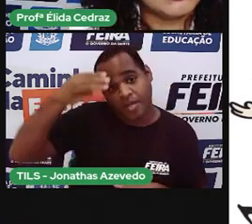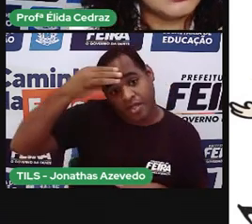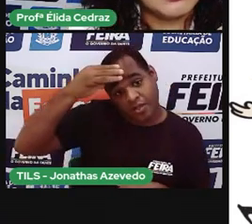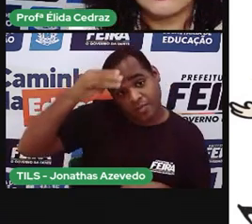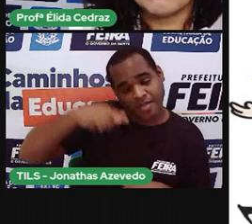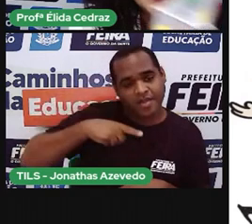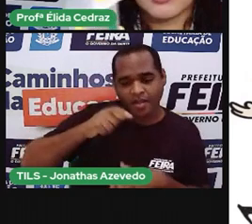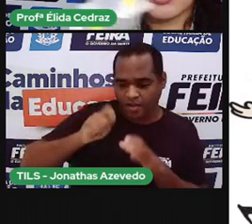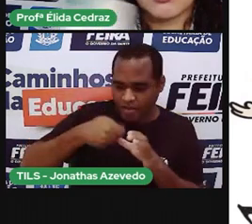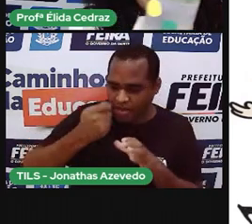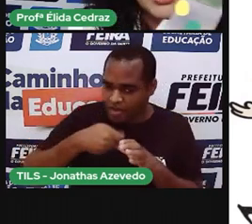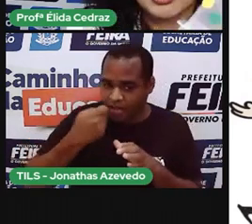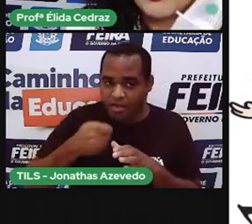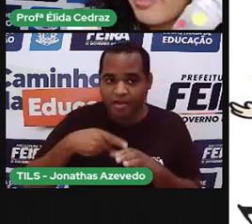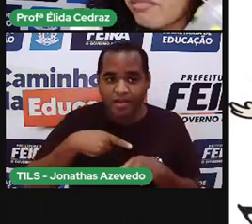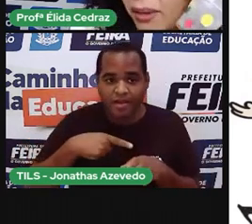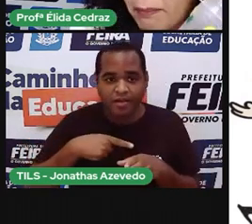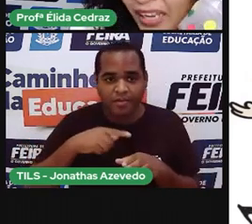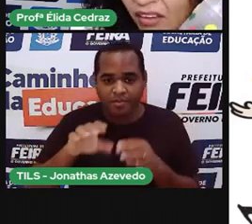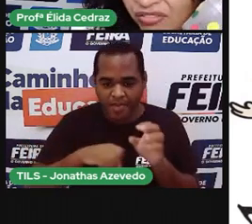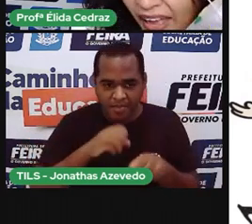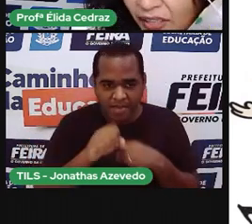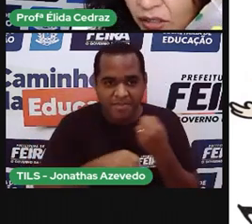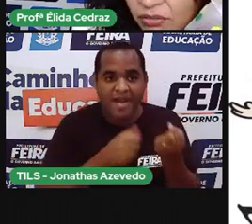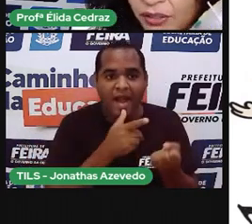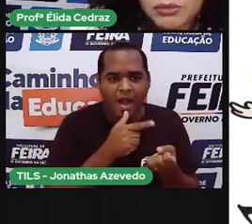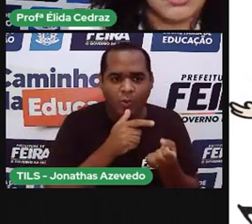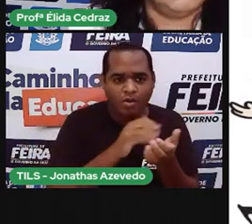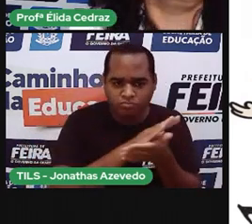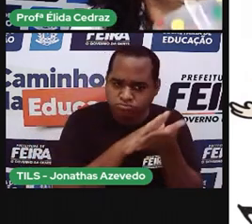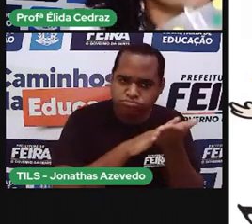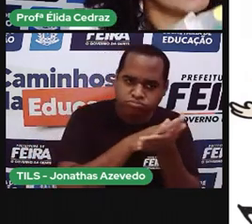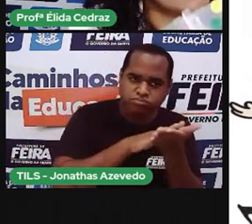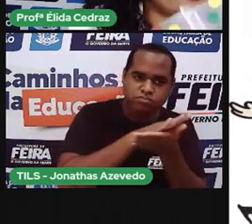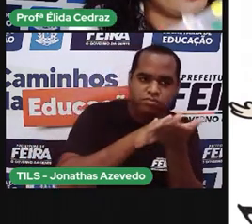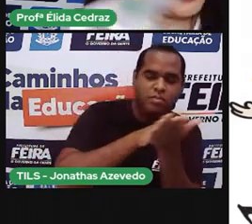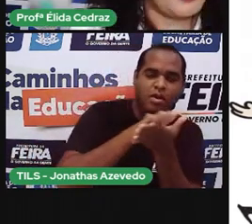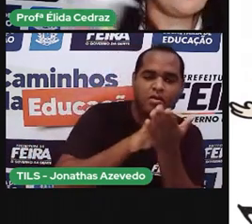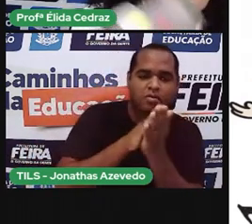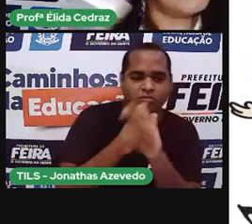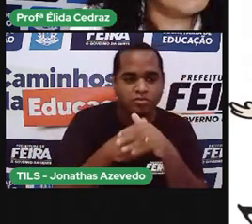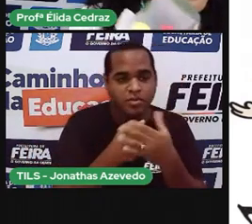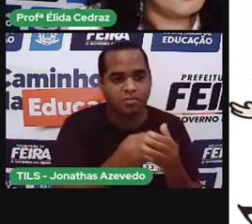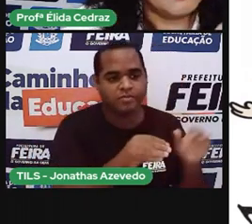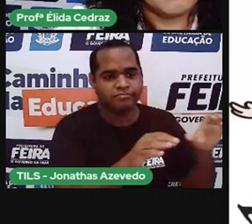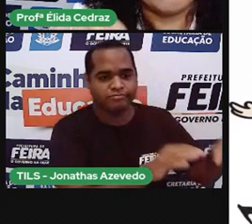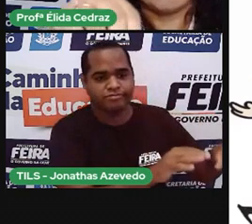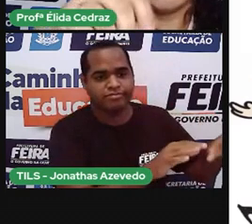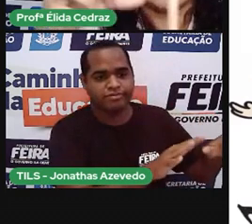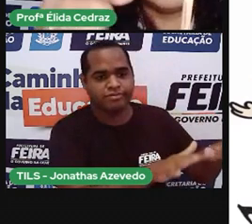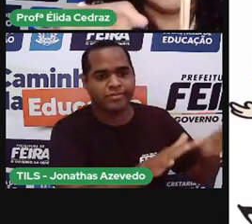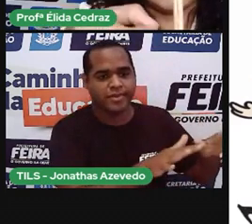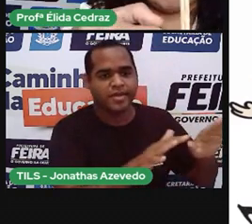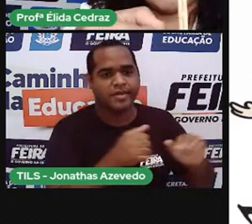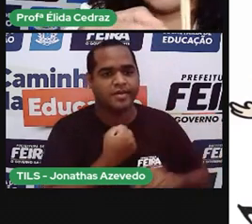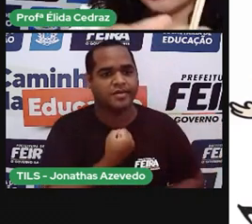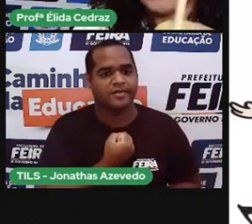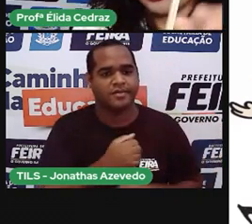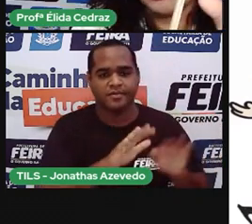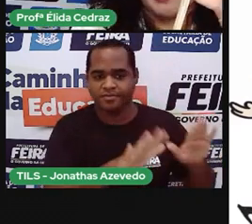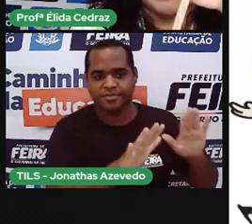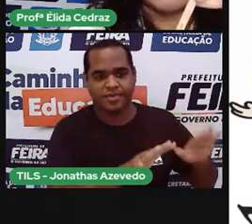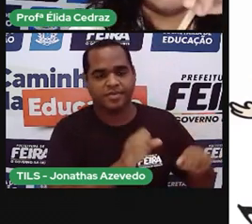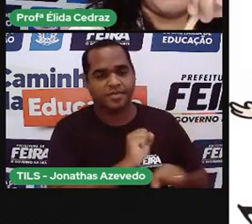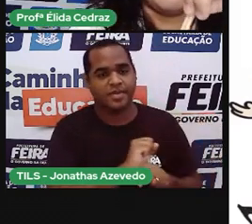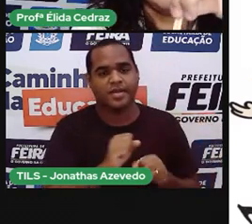tomou o Danone e eu peguei o potinho, lavei bem lavada, viu? Deixei secar. E aqui,